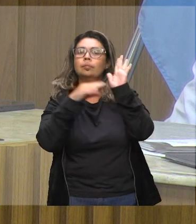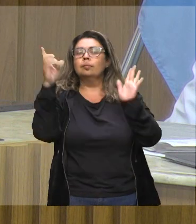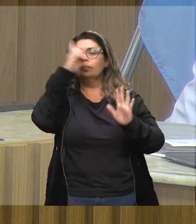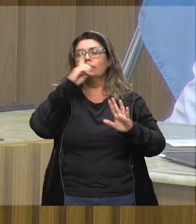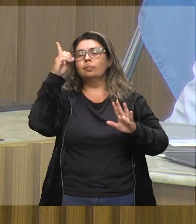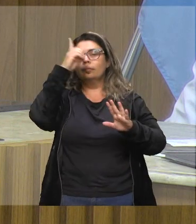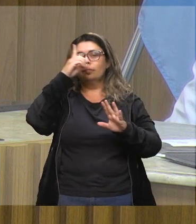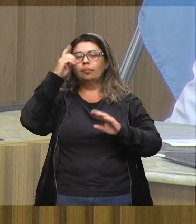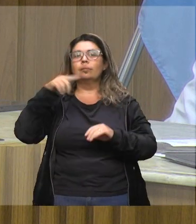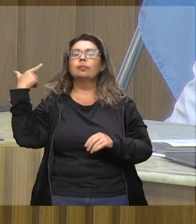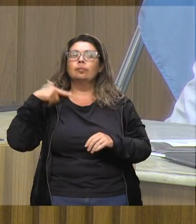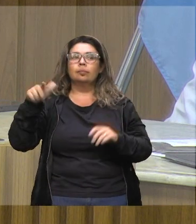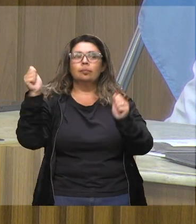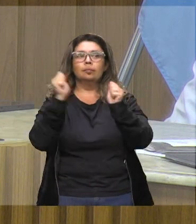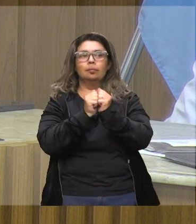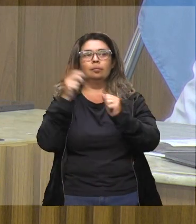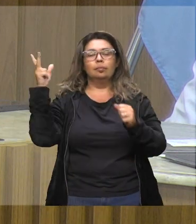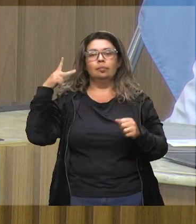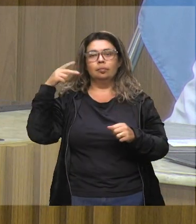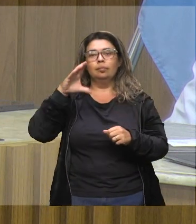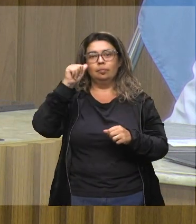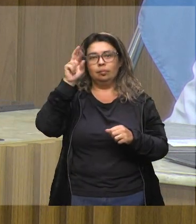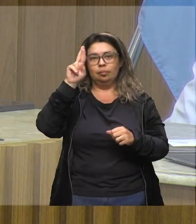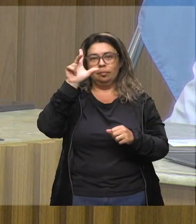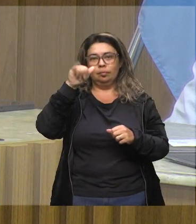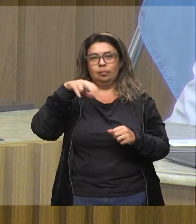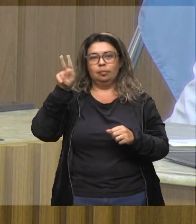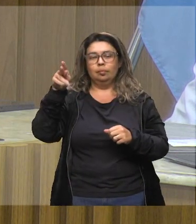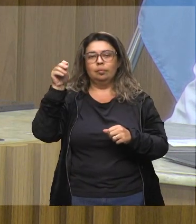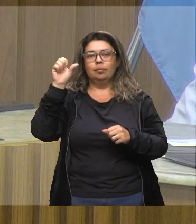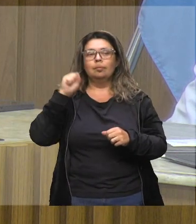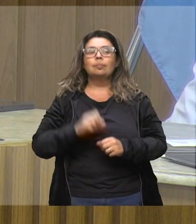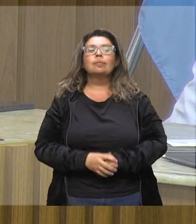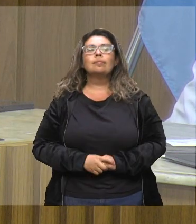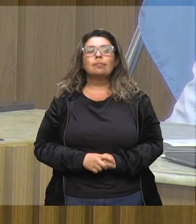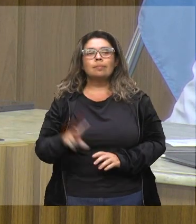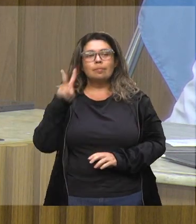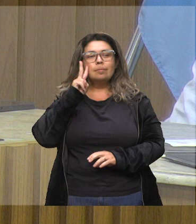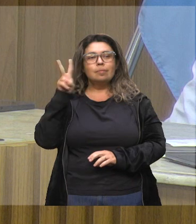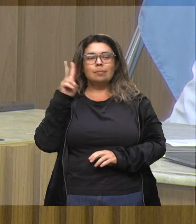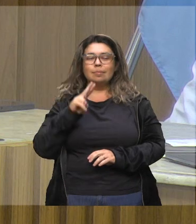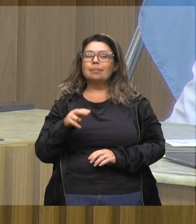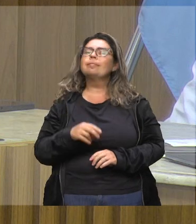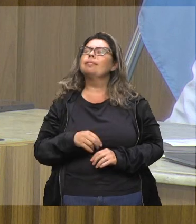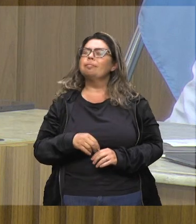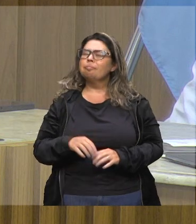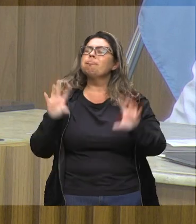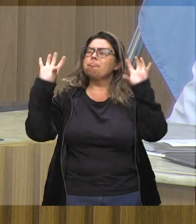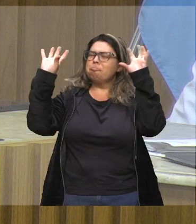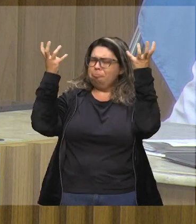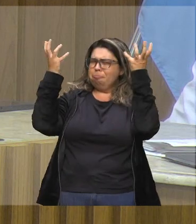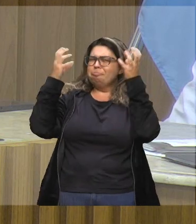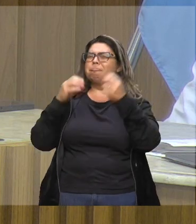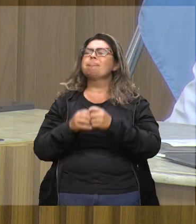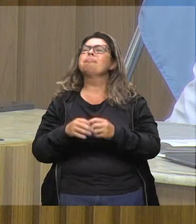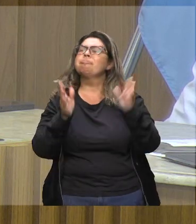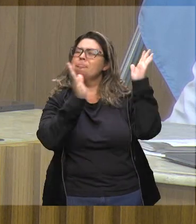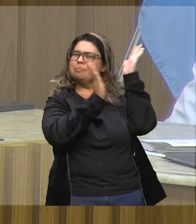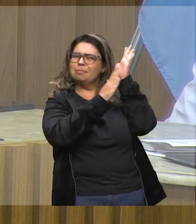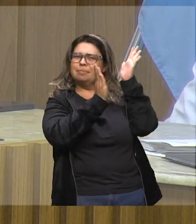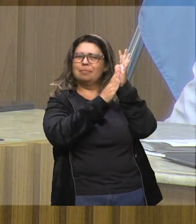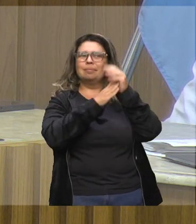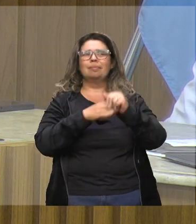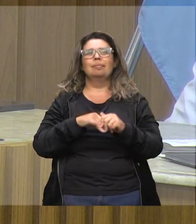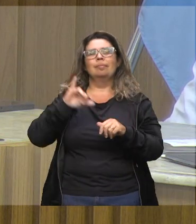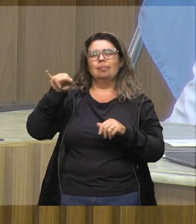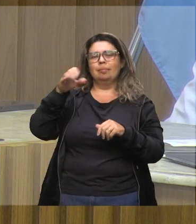lá juntamente com o vereador José Carlos Silva, né, e vi que foi um evento maravilhoso. Quero parabenizar o seu